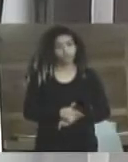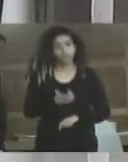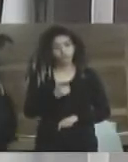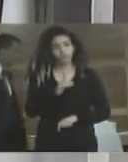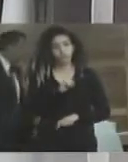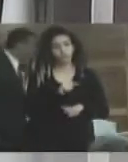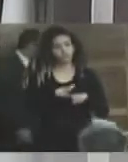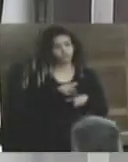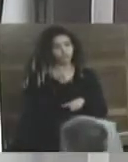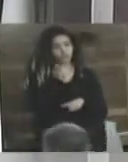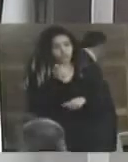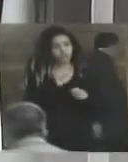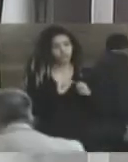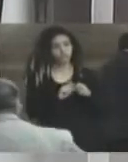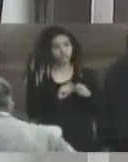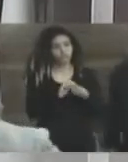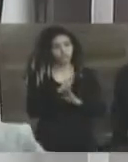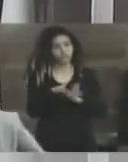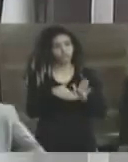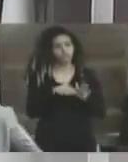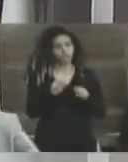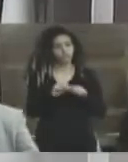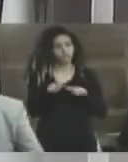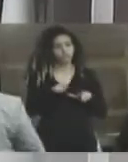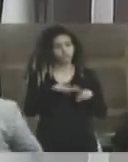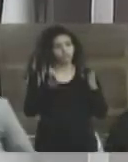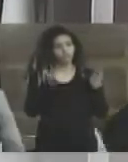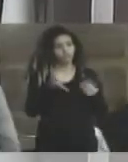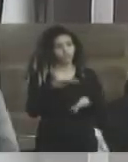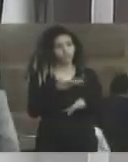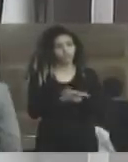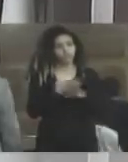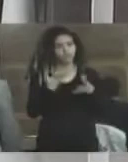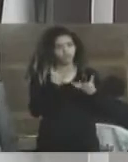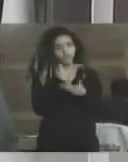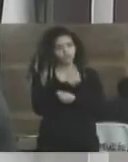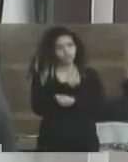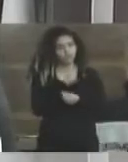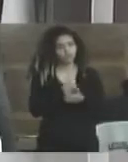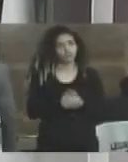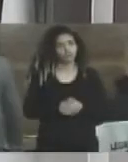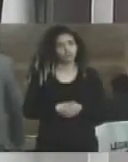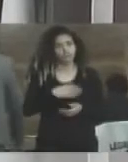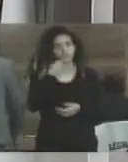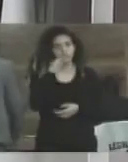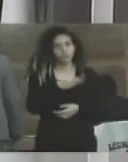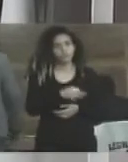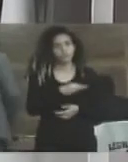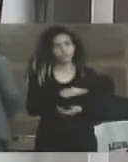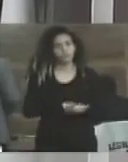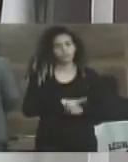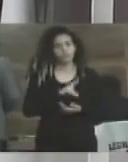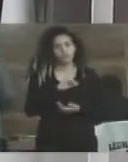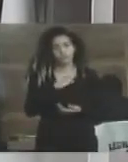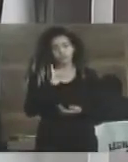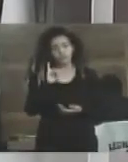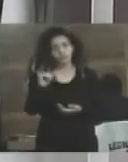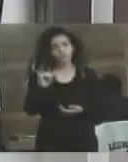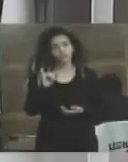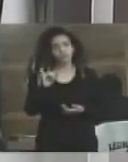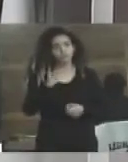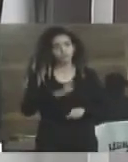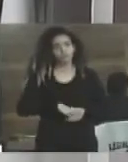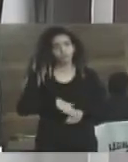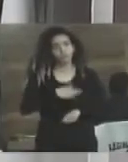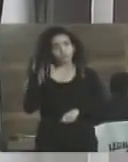lá, a Jedi fez, todos fizeram lá a sua parte, e hoje a pracinha está linda, né? E com certeza, com esse fraudário lá, vai estar